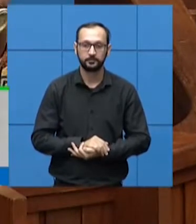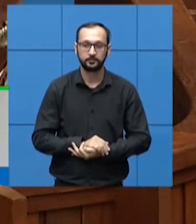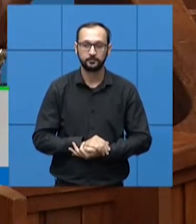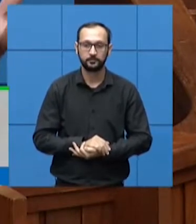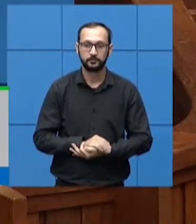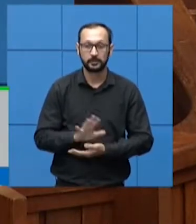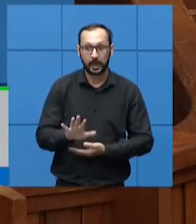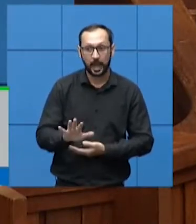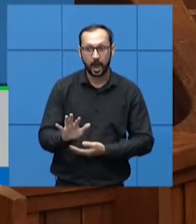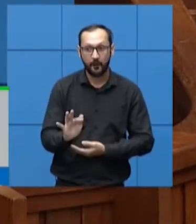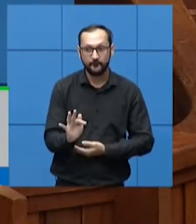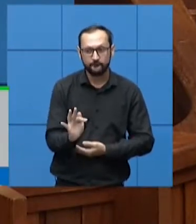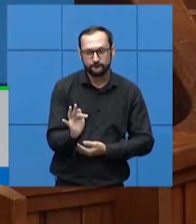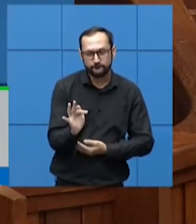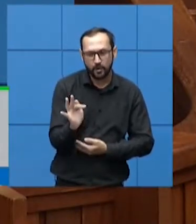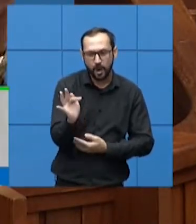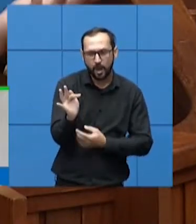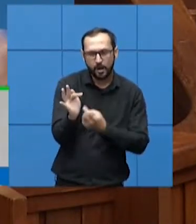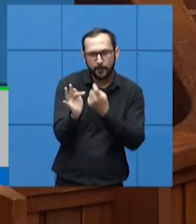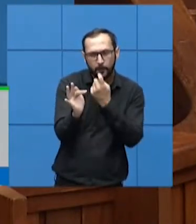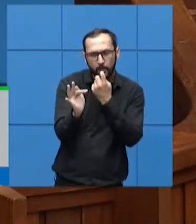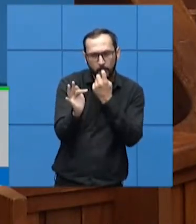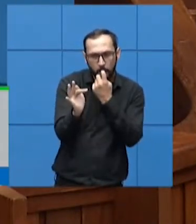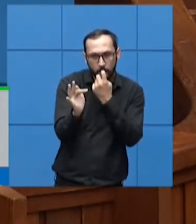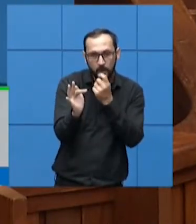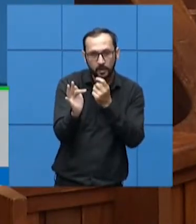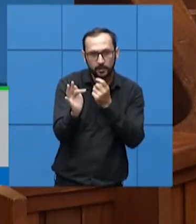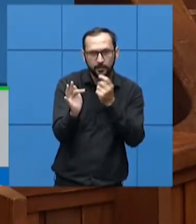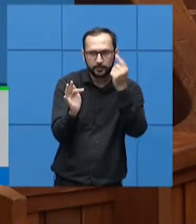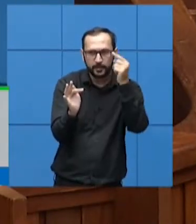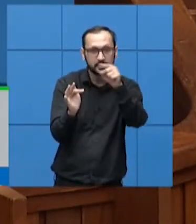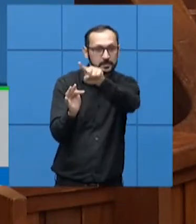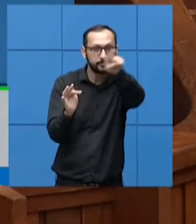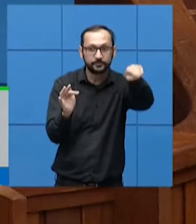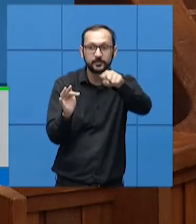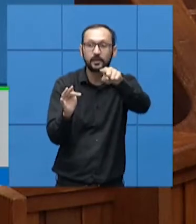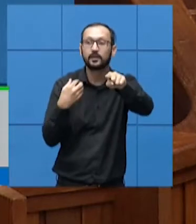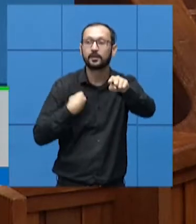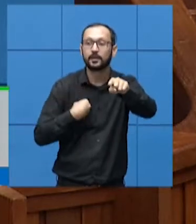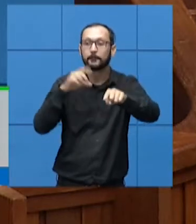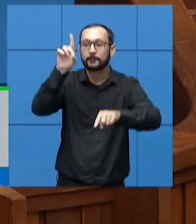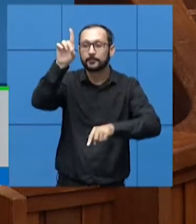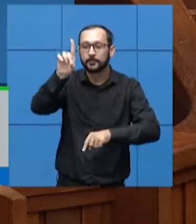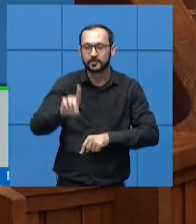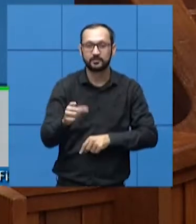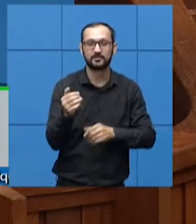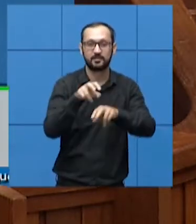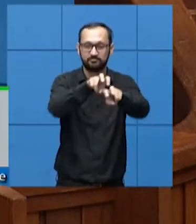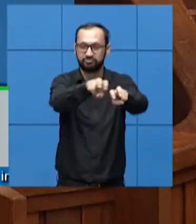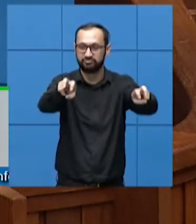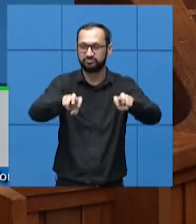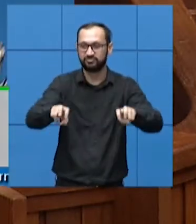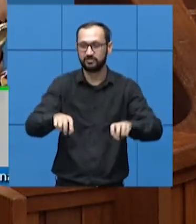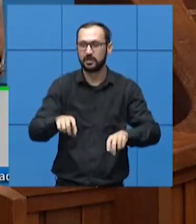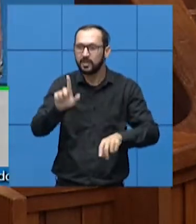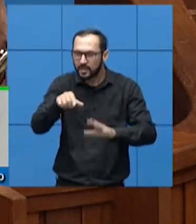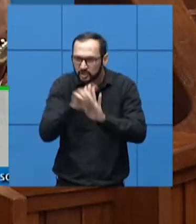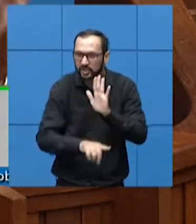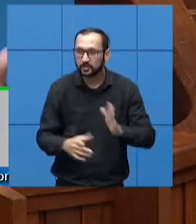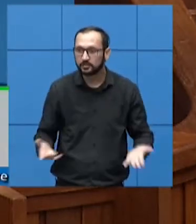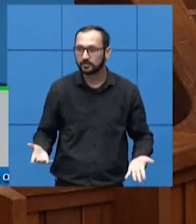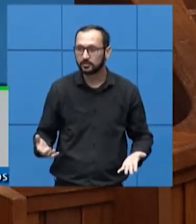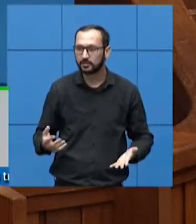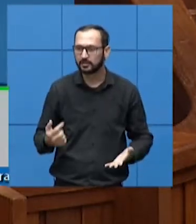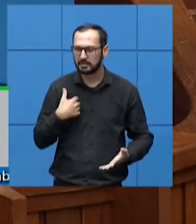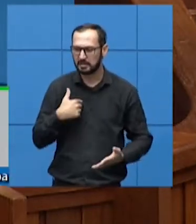Até que, num futuro bem próximo, essa tribuna seja ocupada por eles, que é de direito, não é? Que nós deixemos